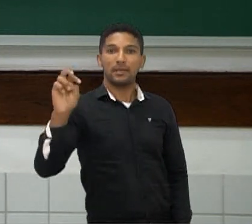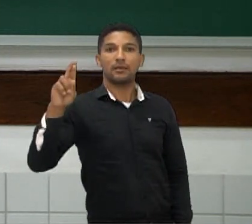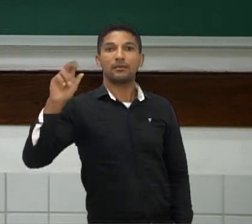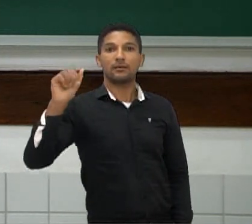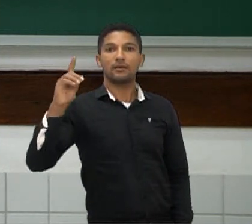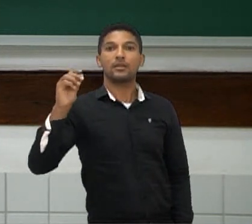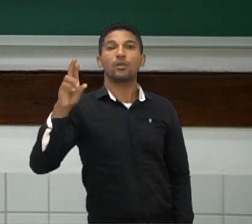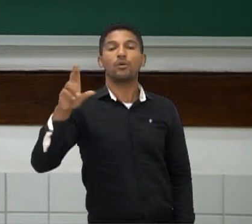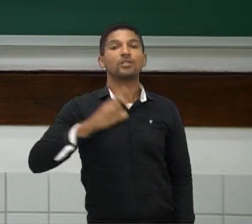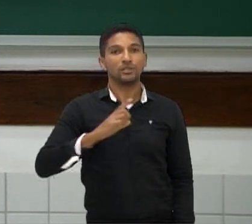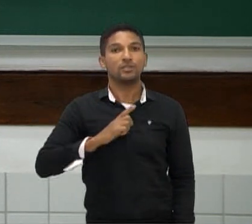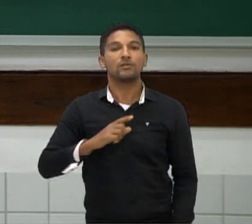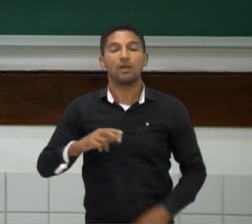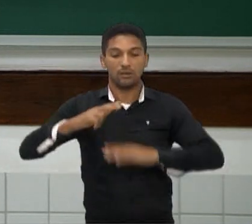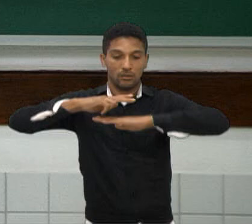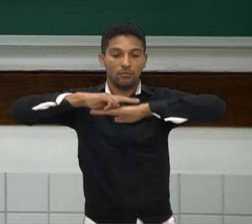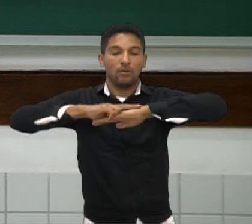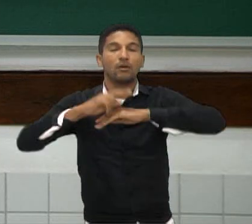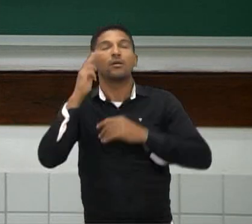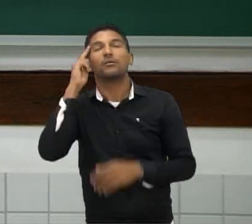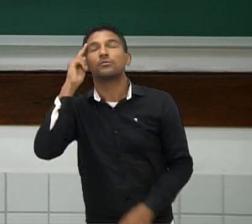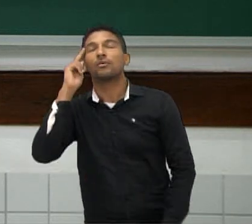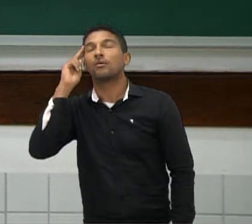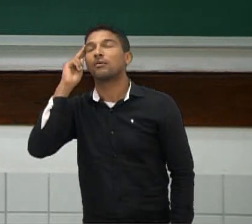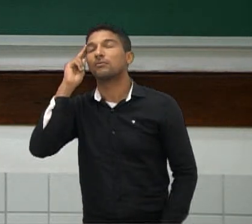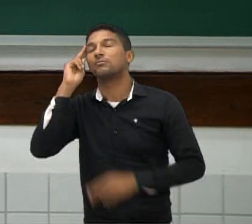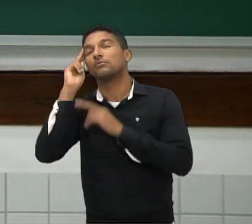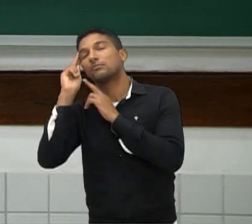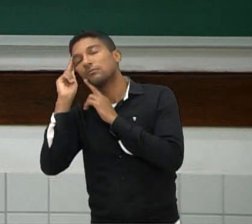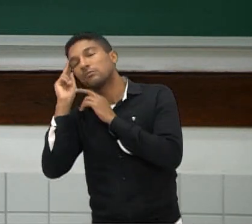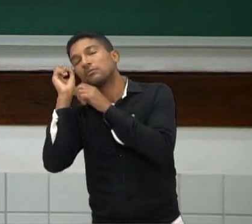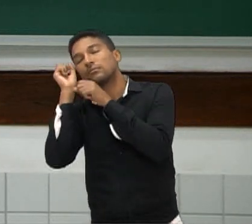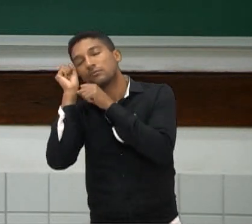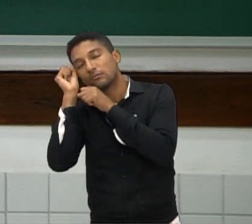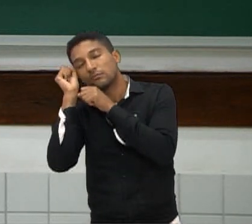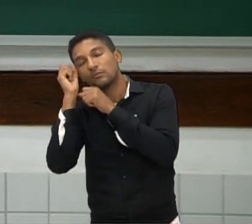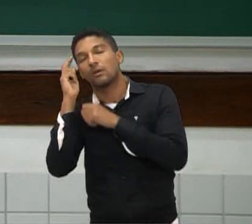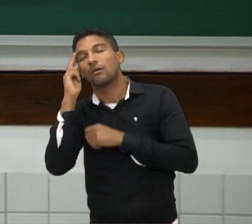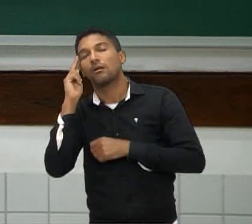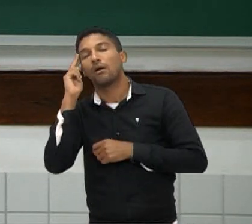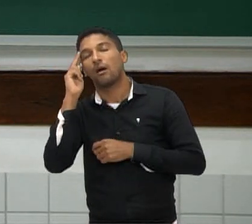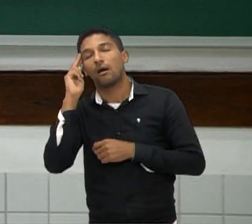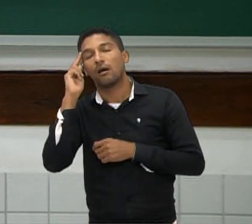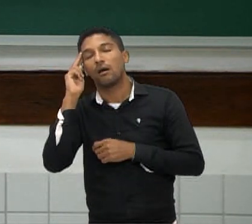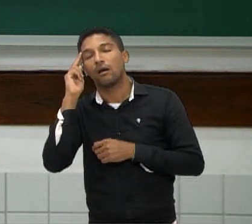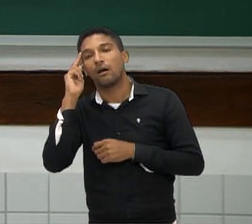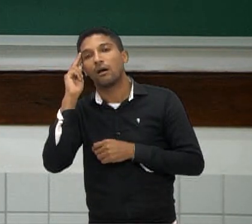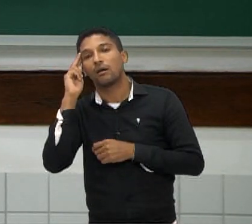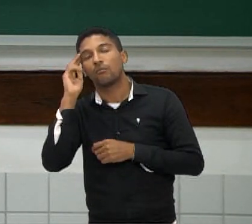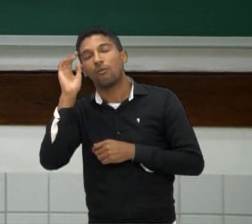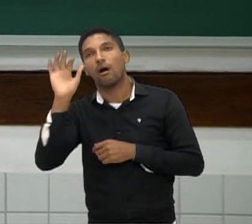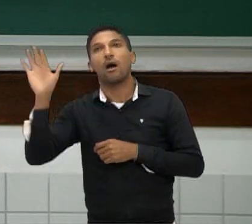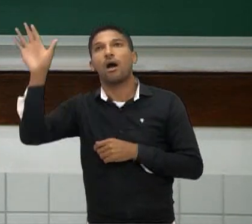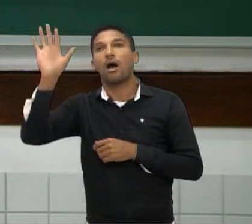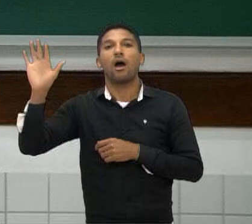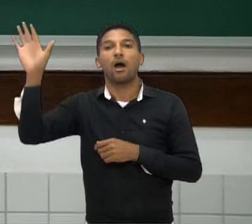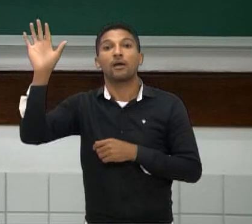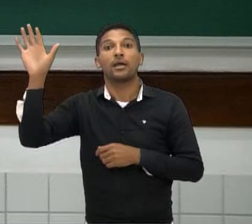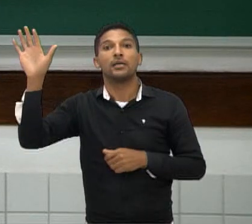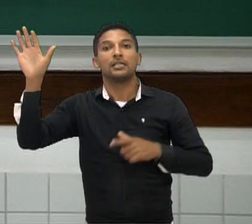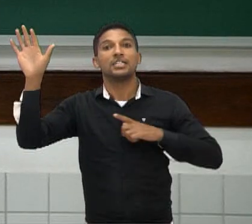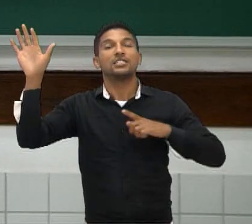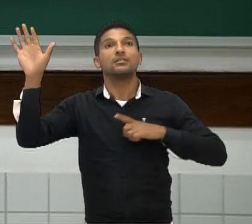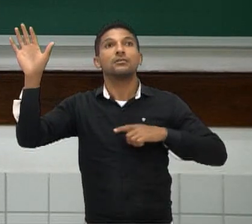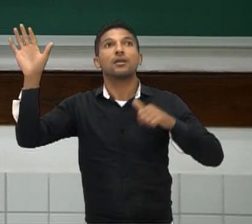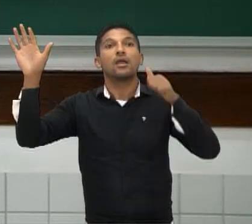escutava uma mulher, uma índia chorando e acreditou que seria assim, ela estava